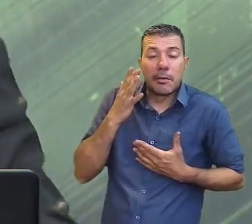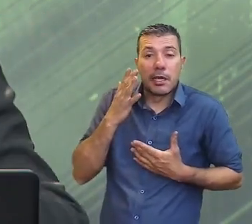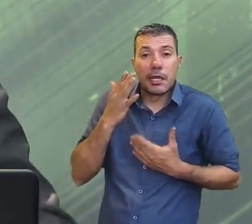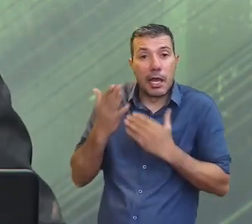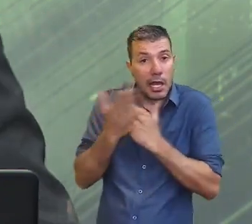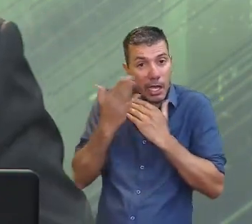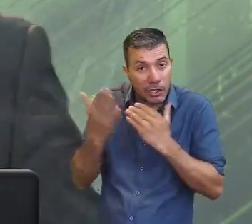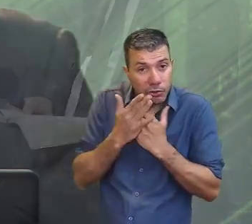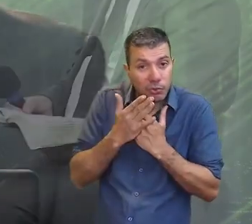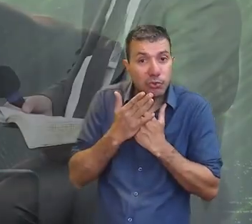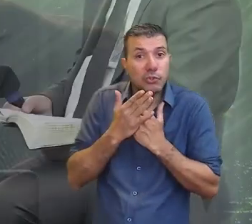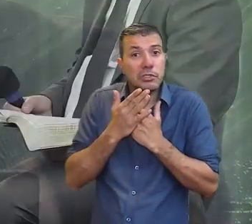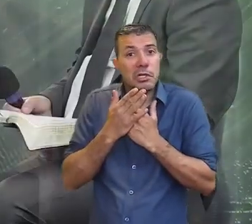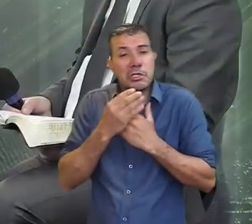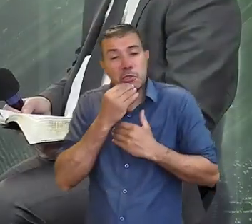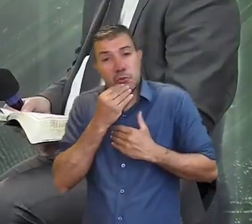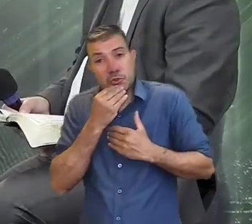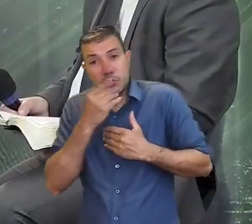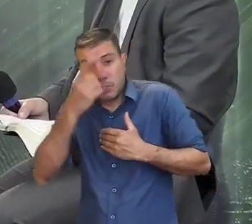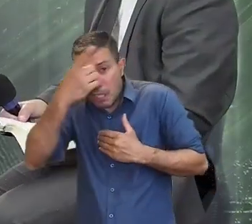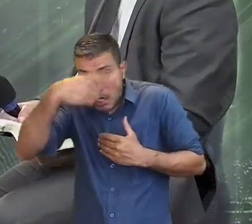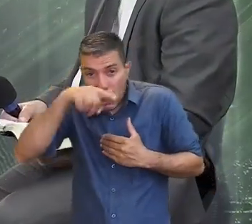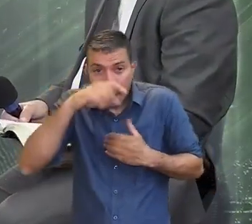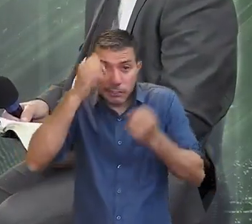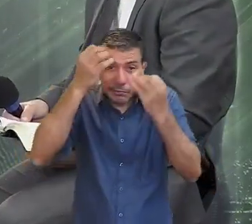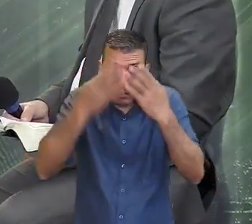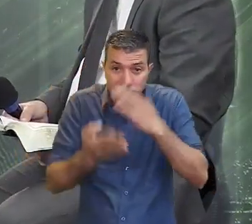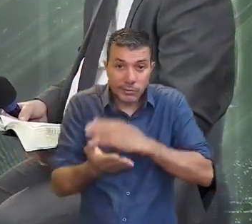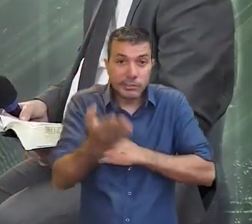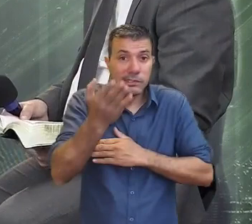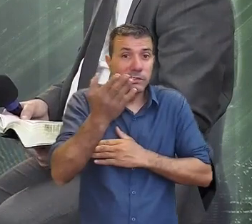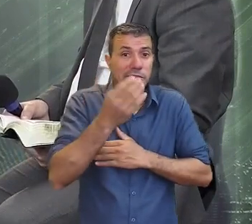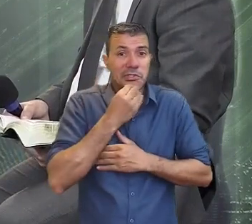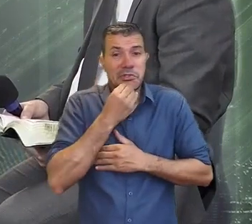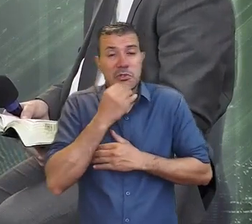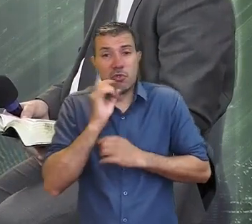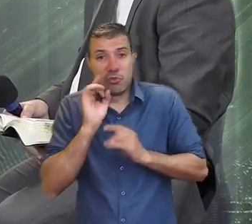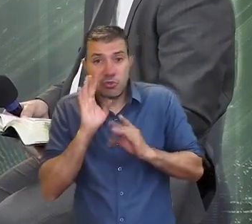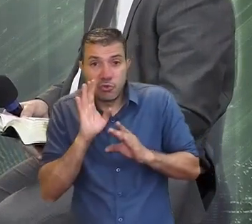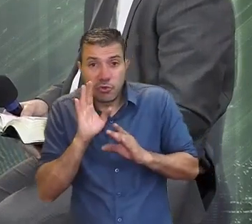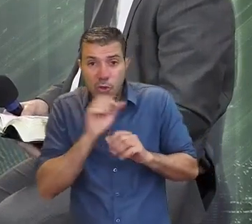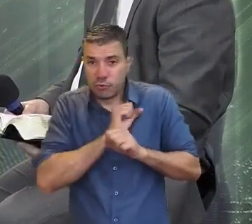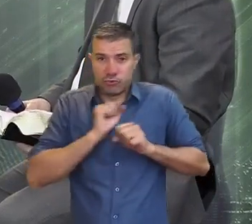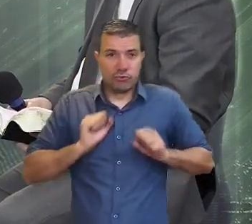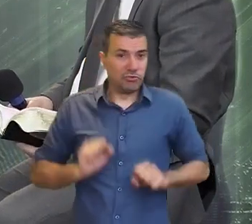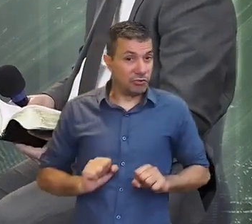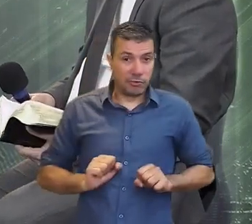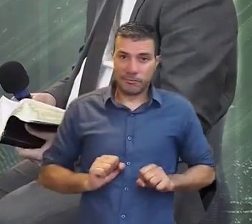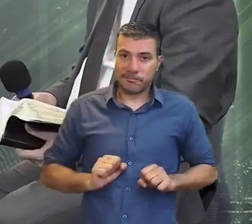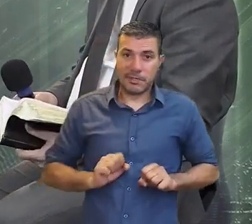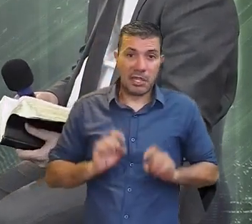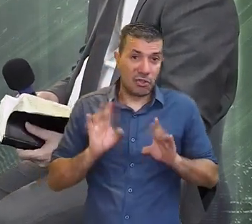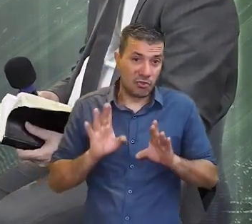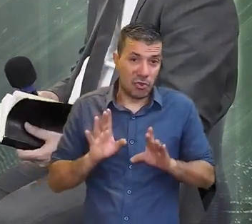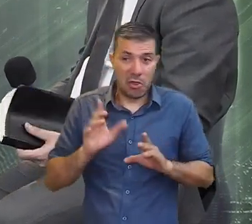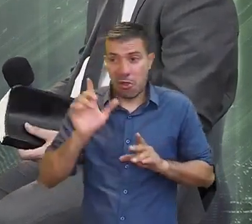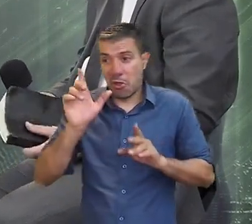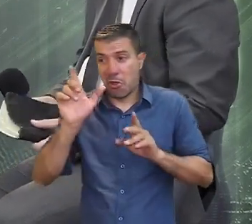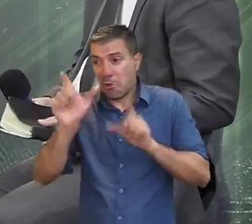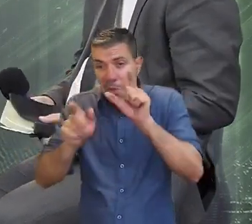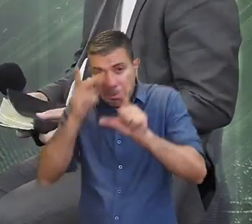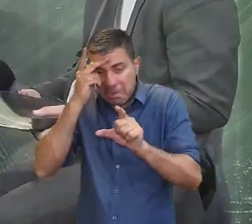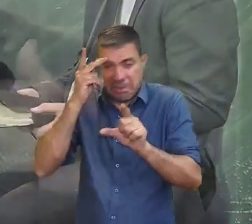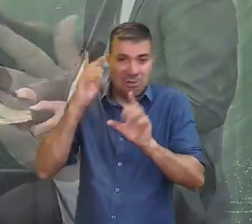socorro em ocasião oportuna." Eu quero dizer para você que nós não temos apenas um sumo sacerdote, não temos apenas alguém